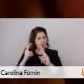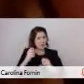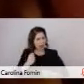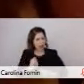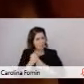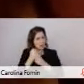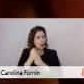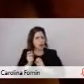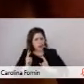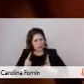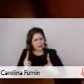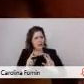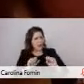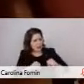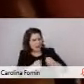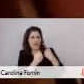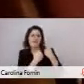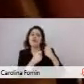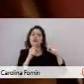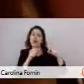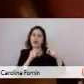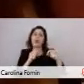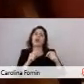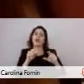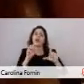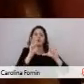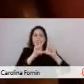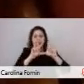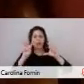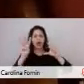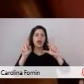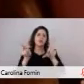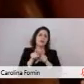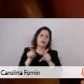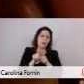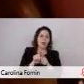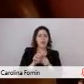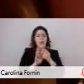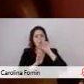plataforma, esse projeto, enfim, e que sempre nos dá